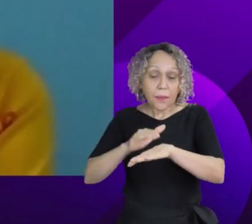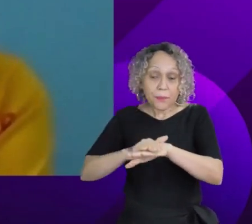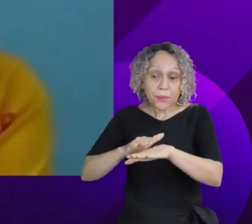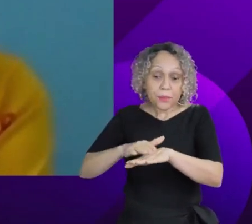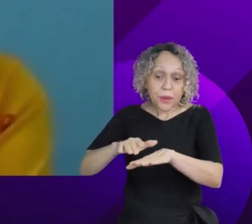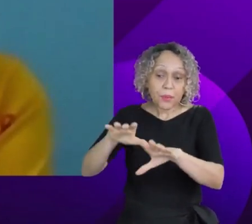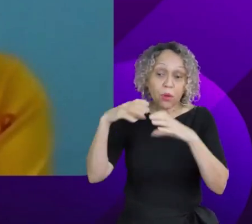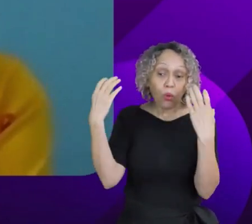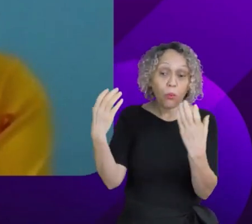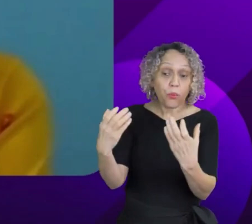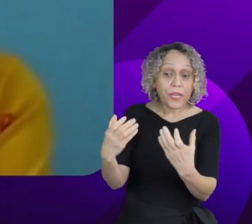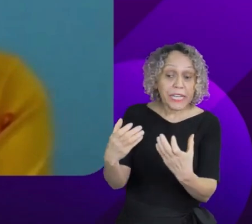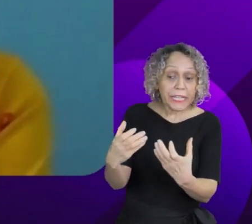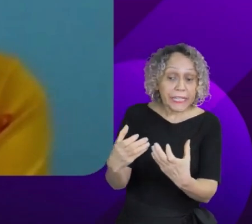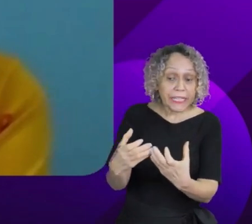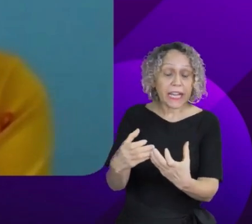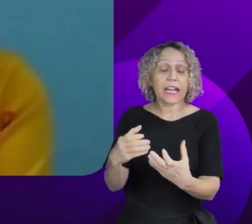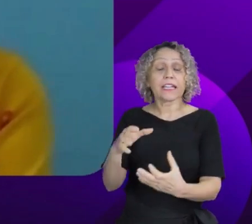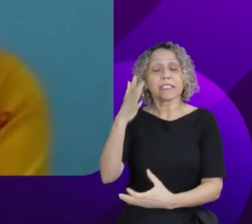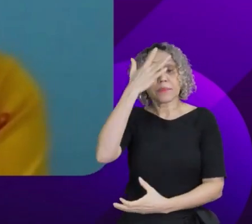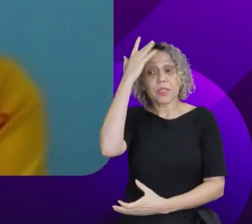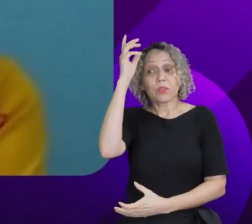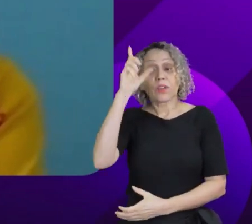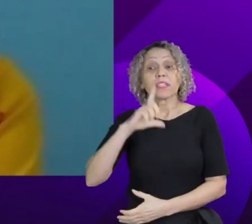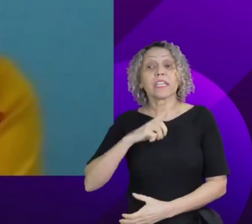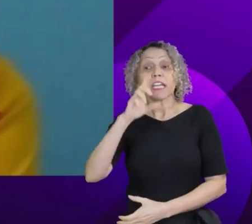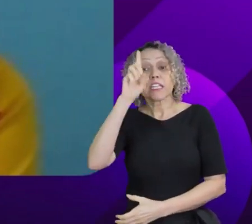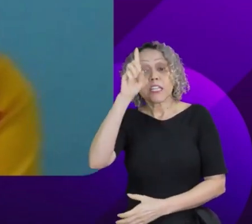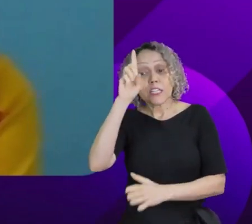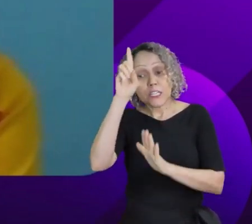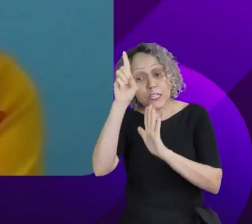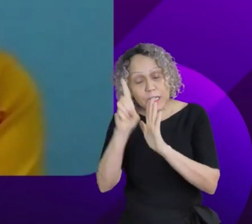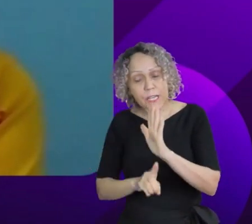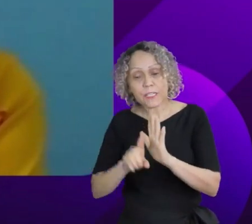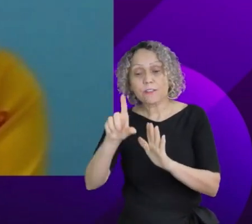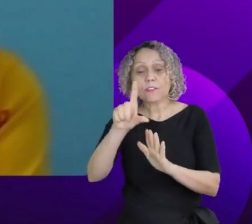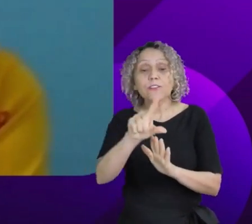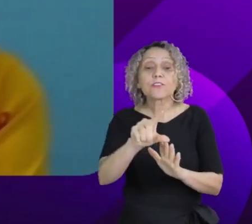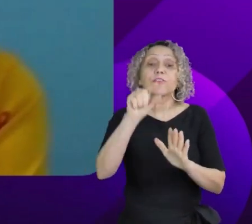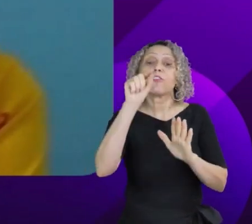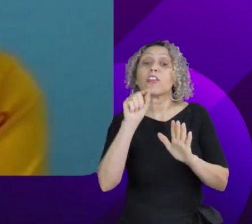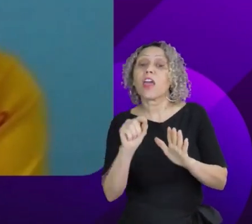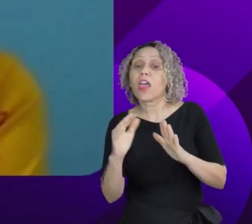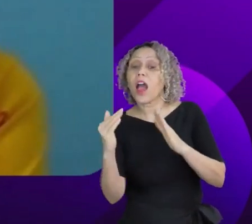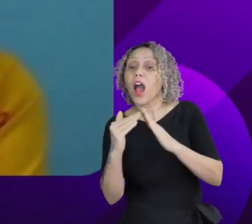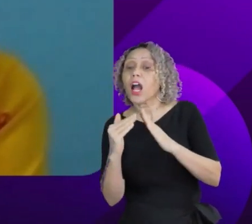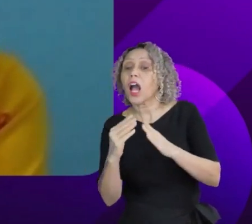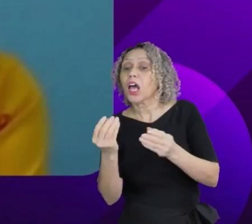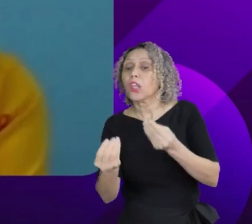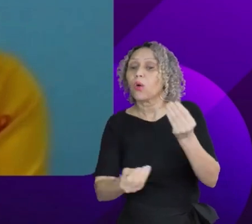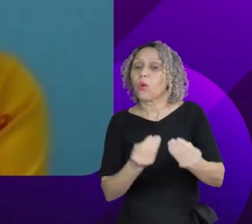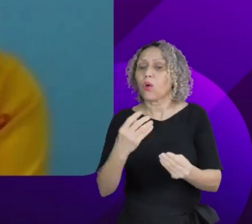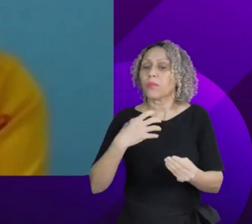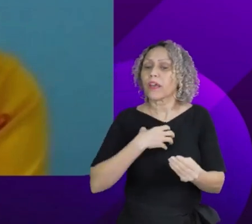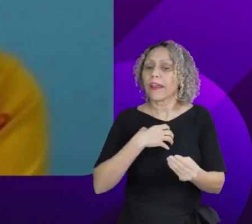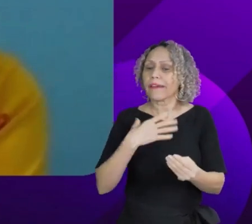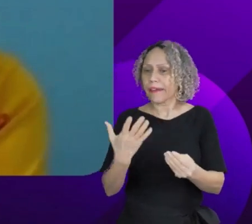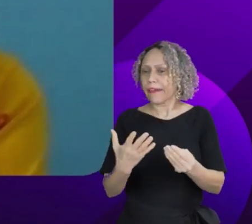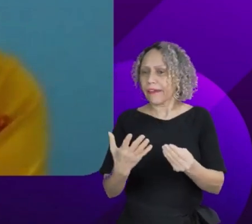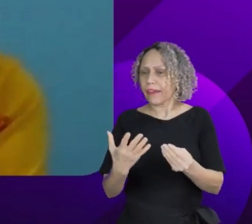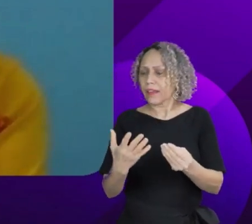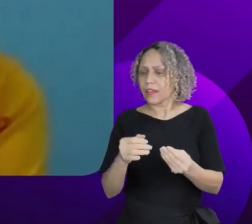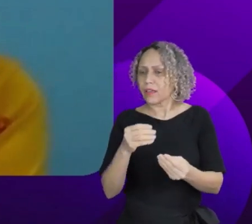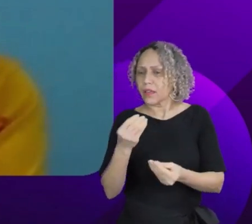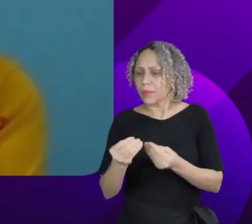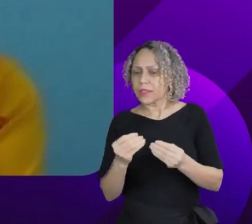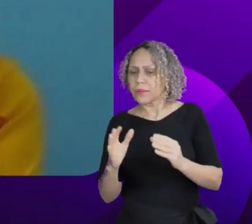autogestionários, que as pessoas tenham o direito de escolher a sua moradia, de que forma que ela pensa uma moradia, de que forma que ela coloca o seu guarda-roupa